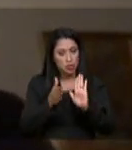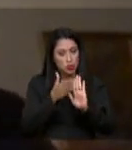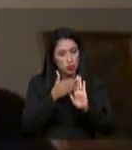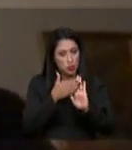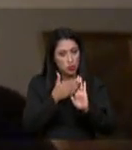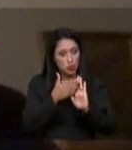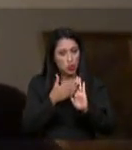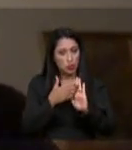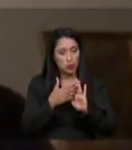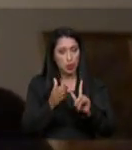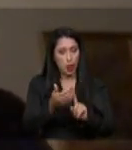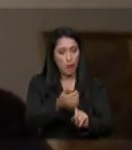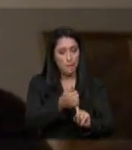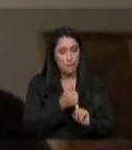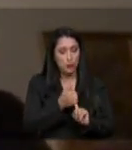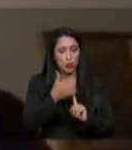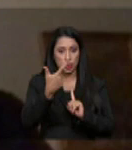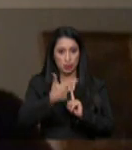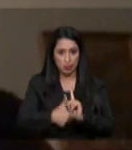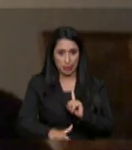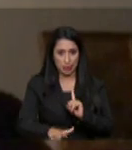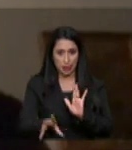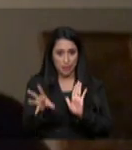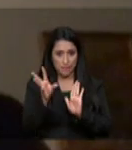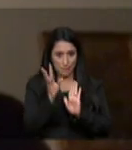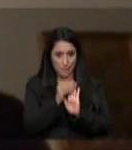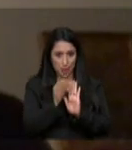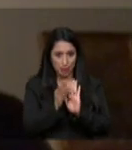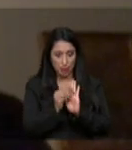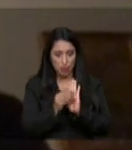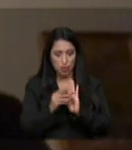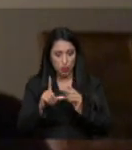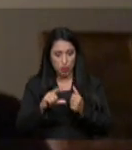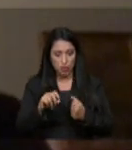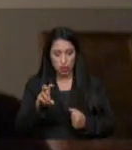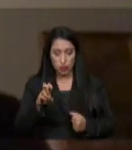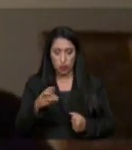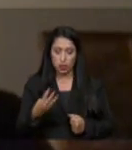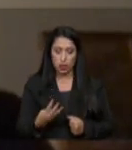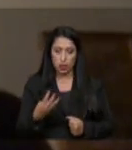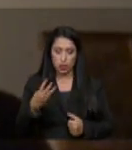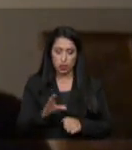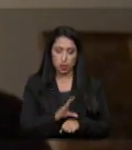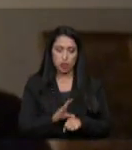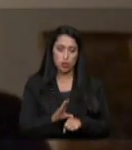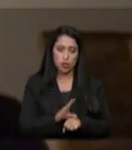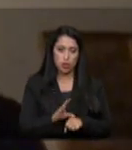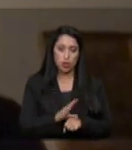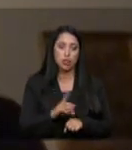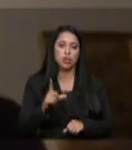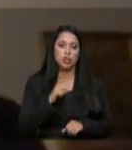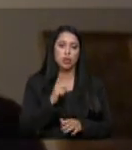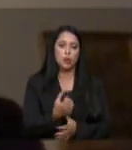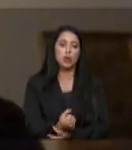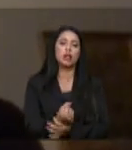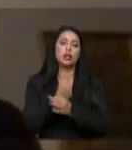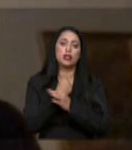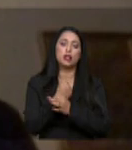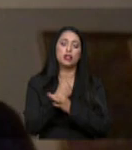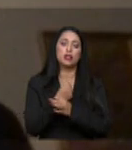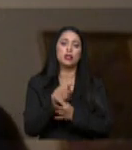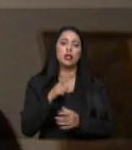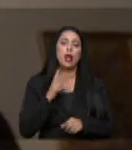a imunidade parlamentar material referido no artigo 53 da Constituição constitui uma garantia